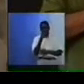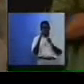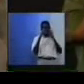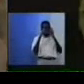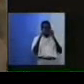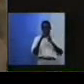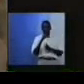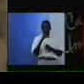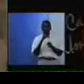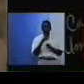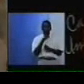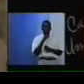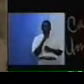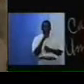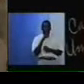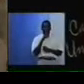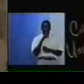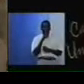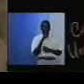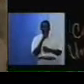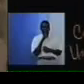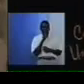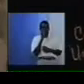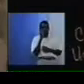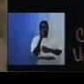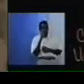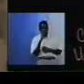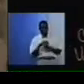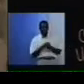Aquela criança vestida de branco,